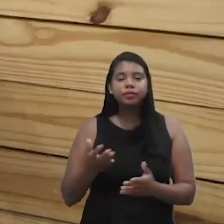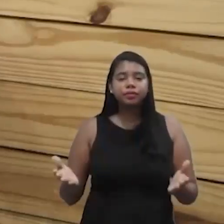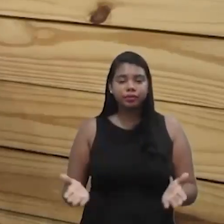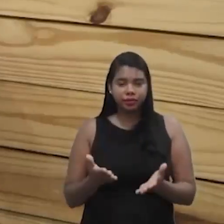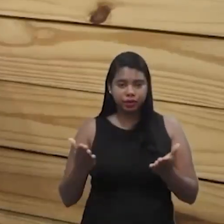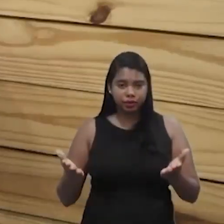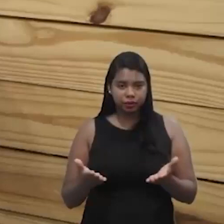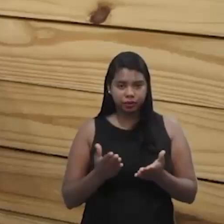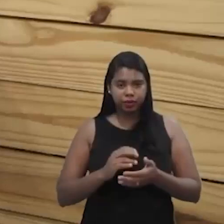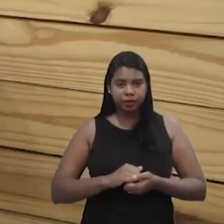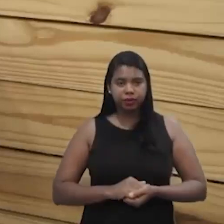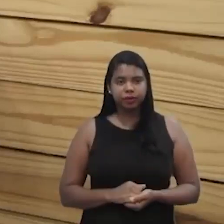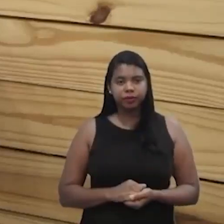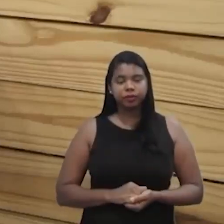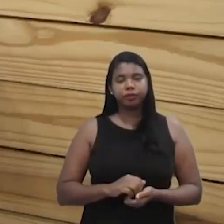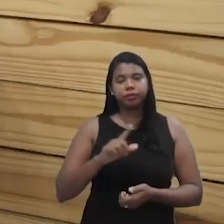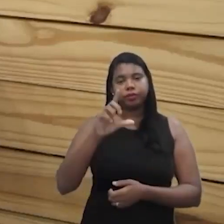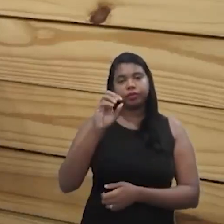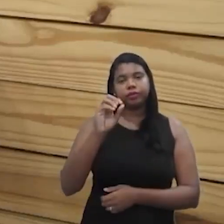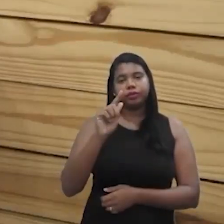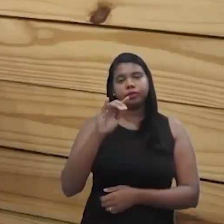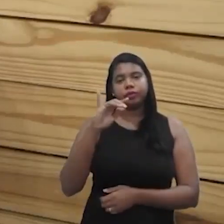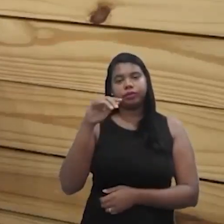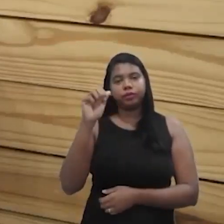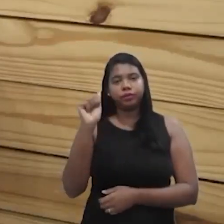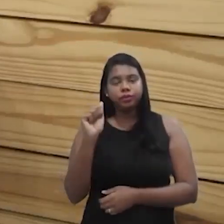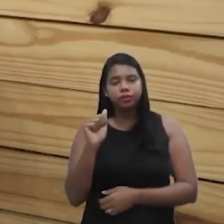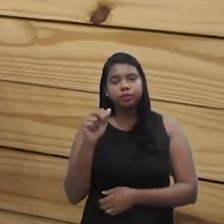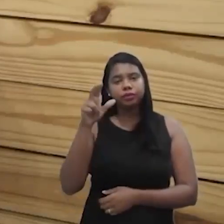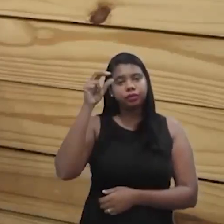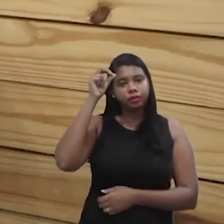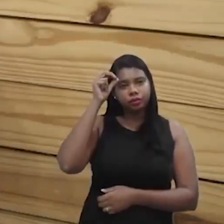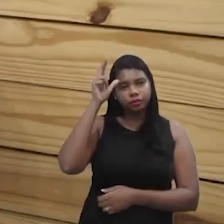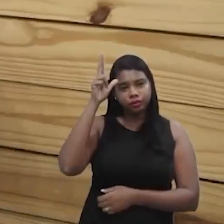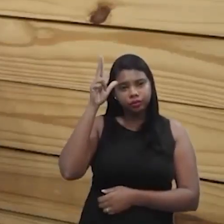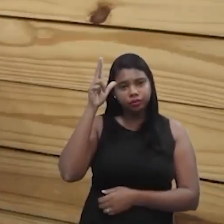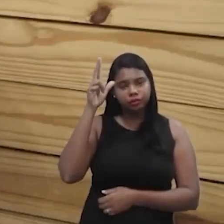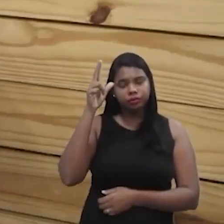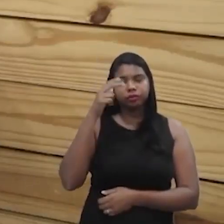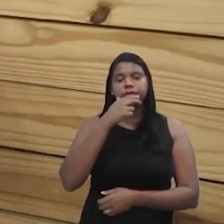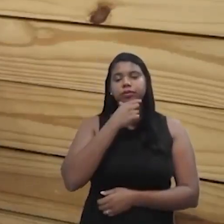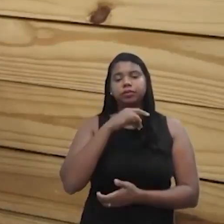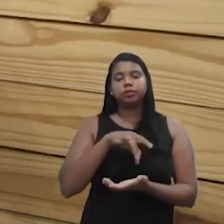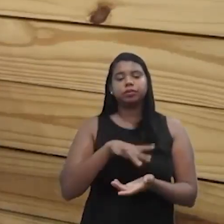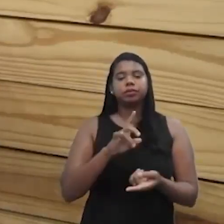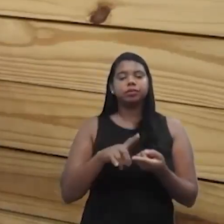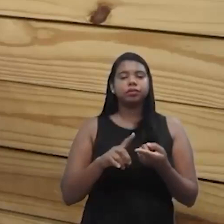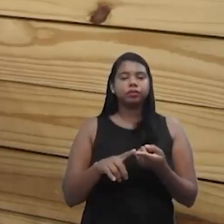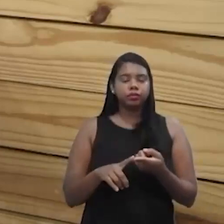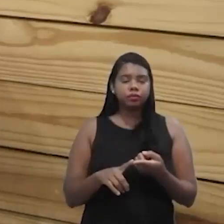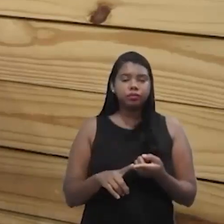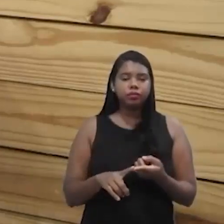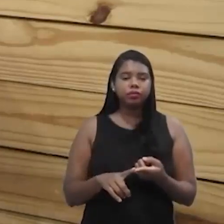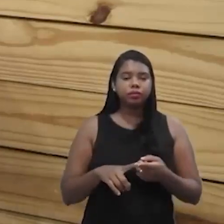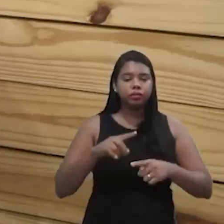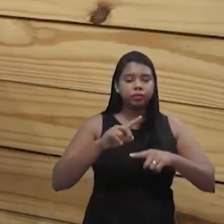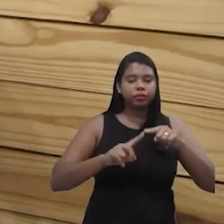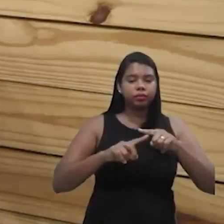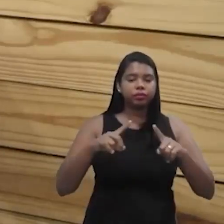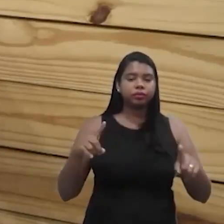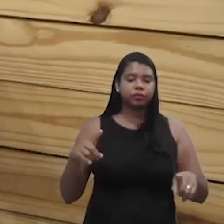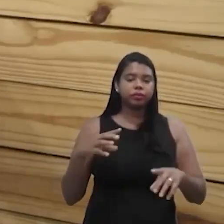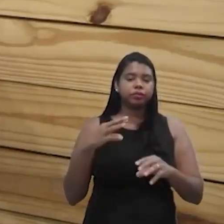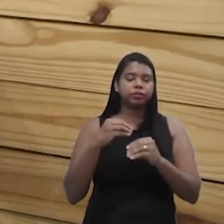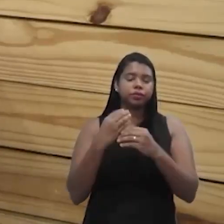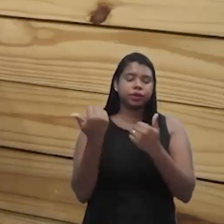estimular muito a lógica, sem estimular muito a intelectualidade do homem, a tendência é que essa atividade ela venha aos poucos